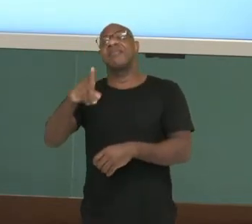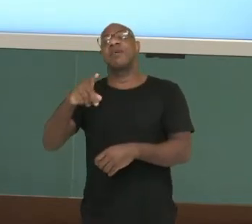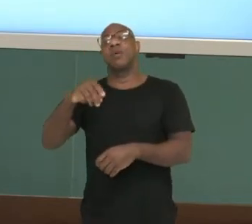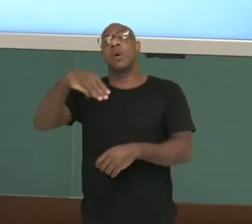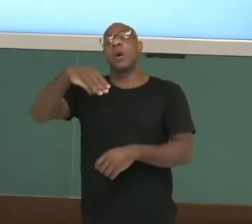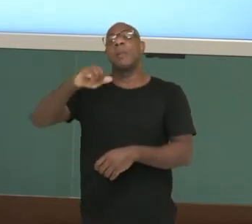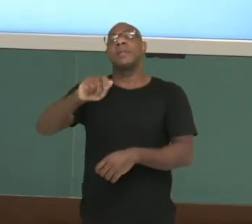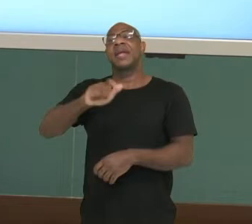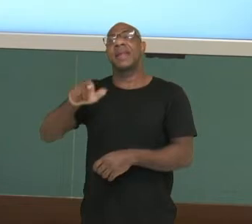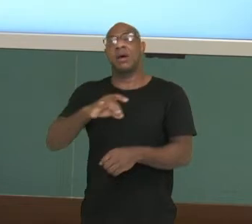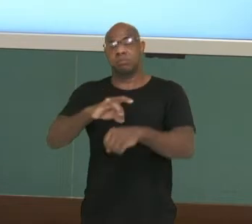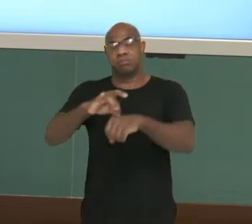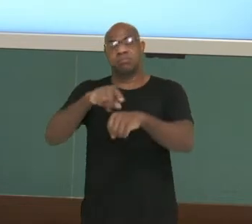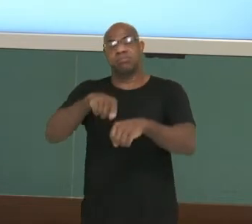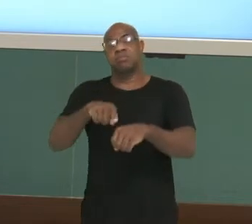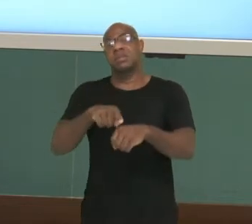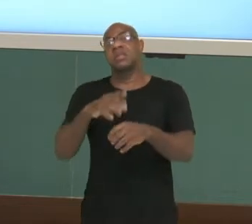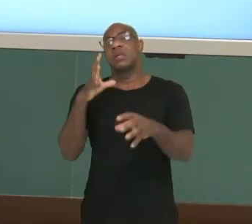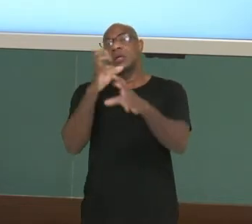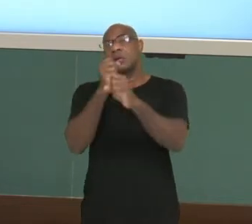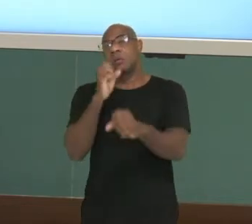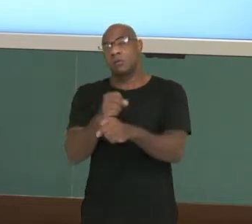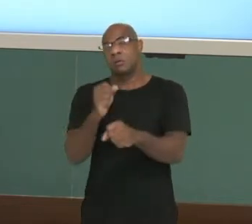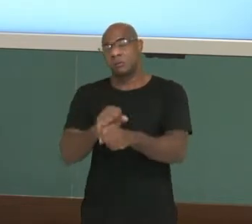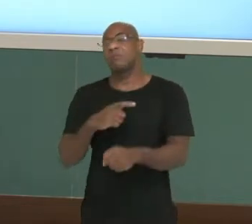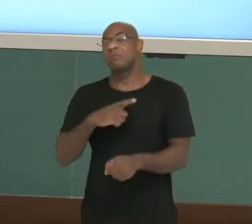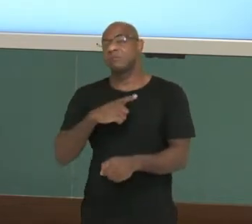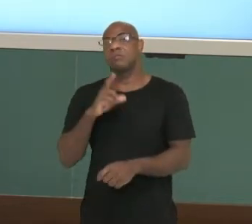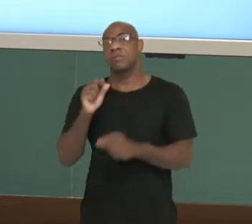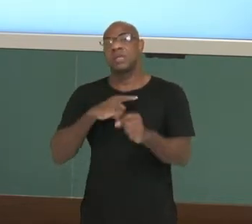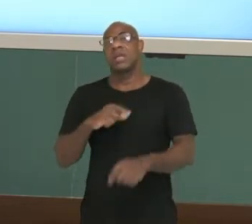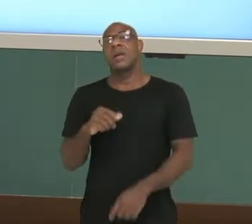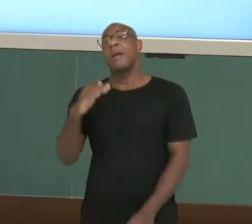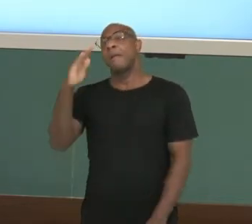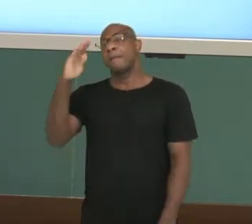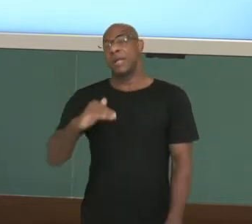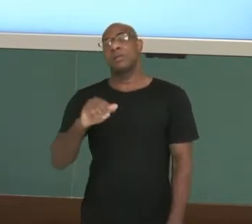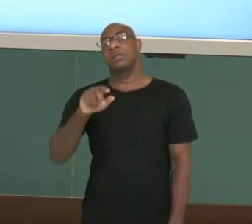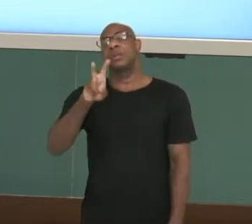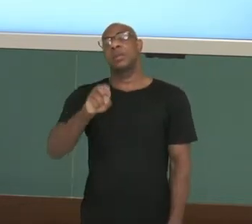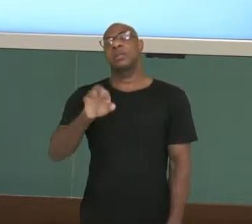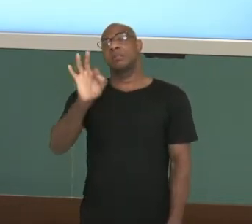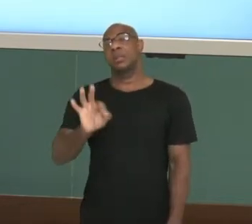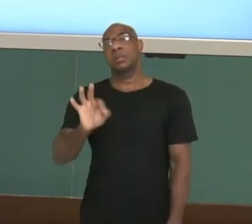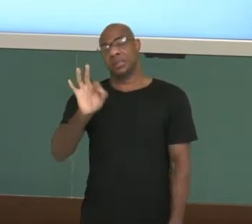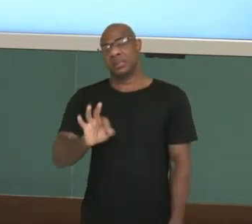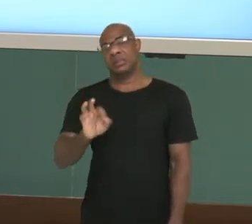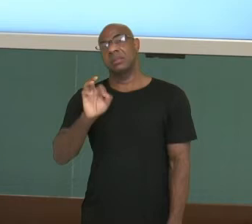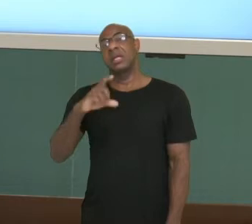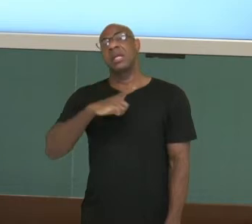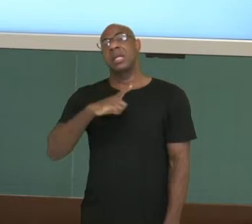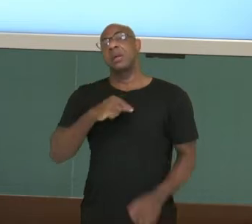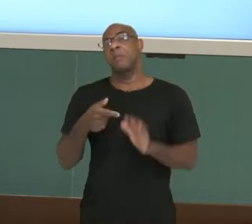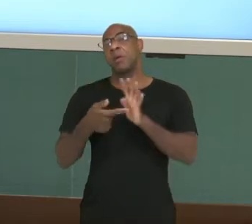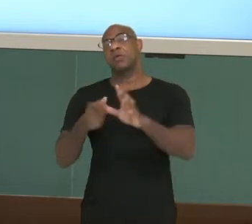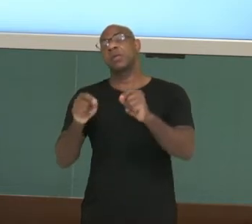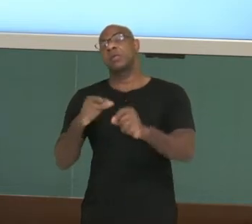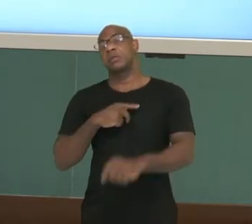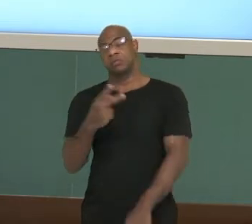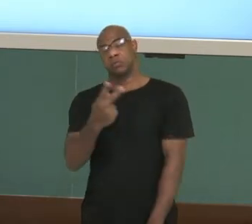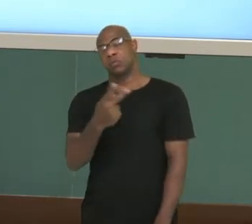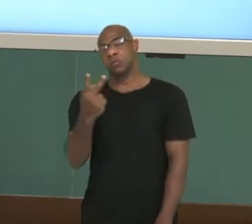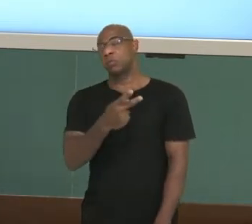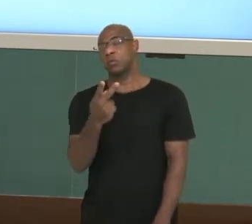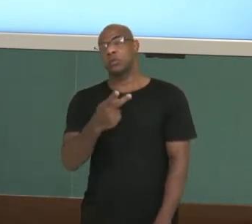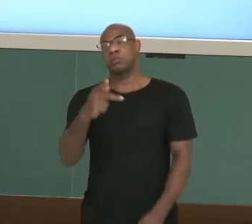50%, aliás, um pouquinho mais de 50% da matriz energética brasileira sendo pautada nesses dois